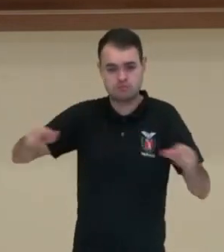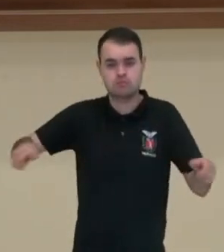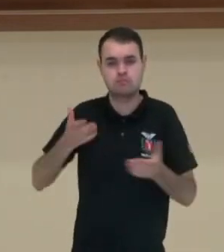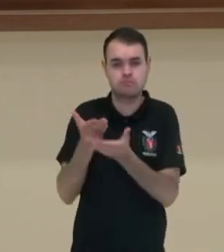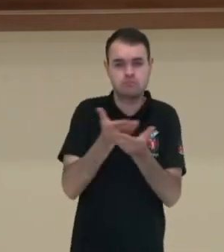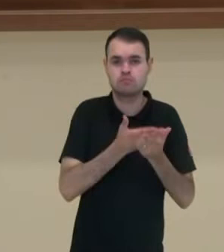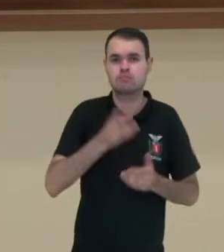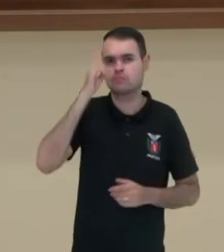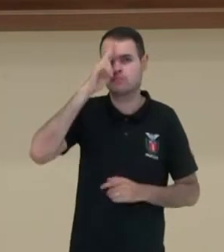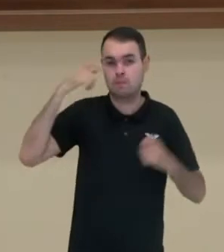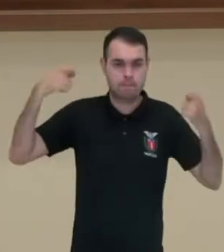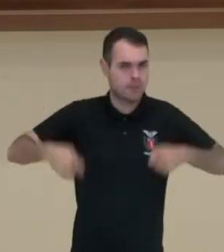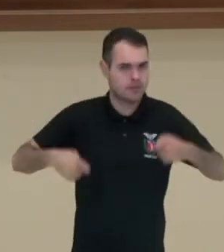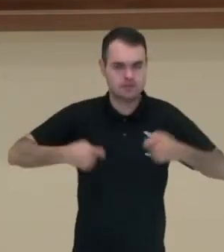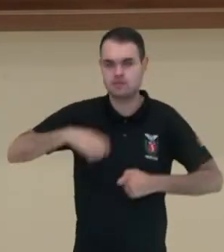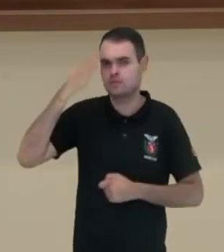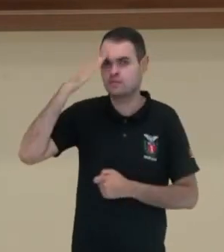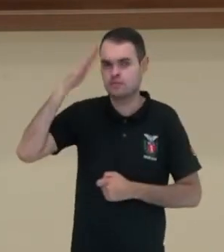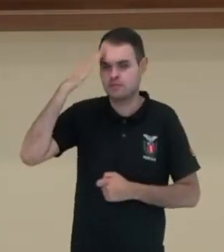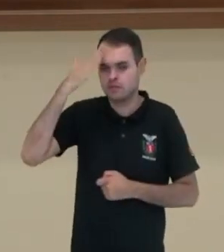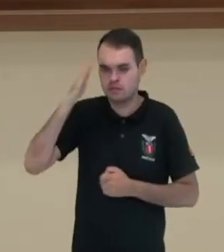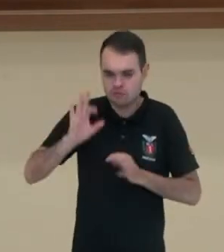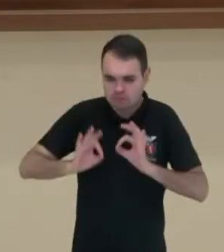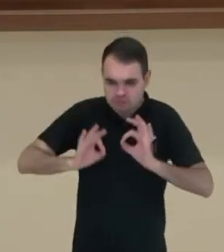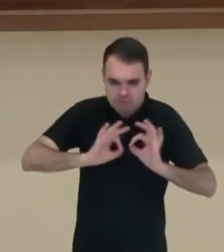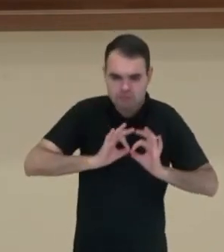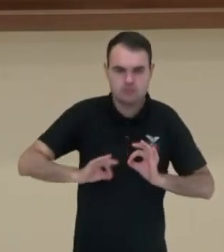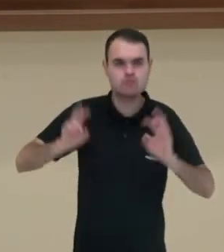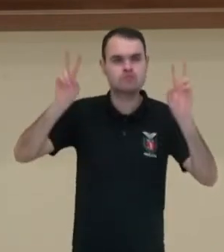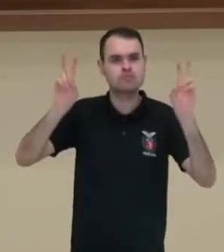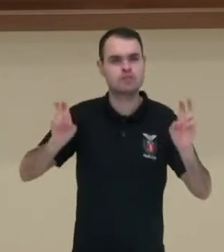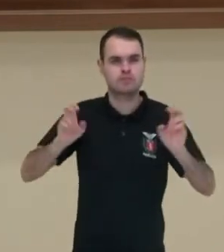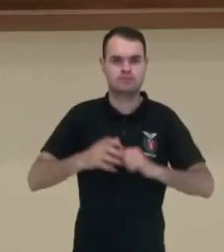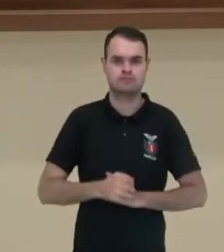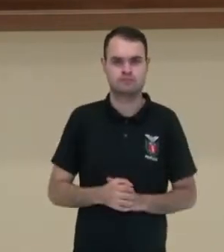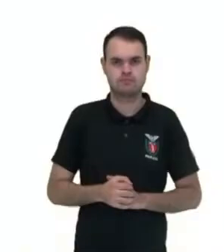precisam entender para se trabalhar algum tipo de tema.